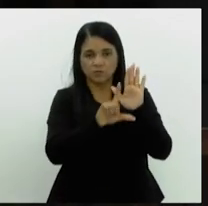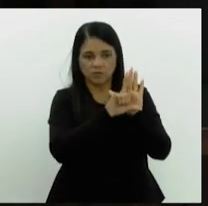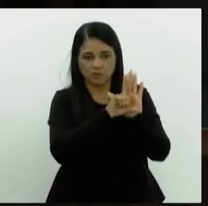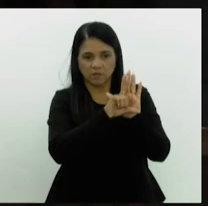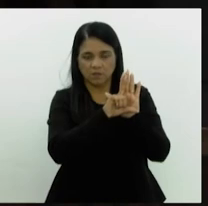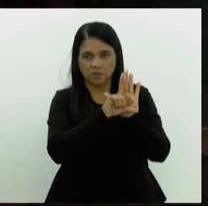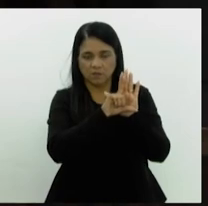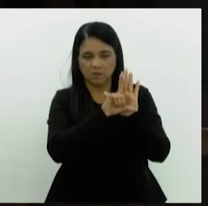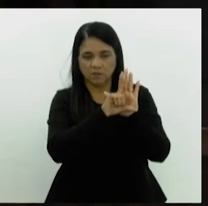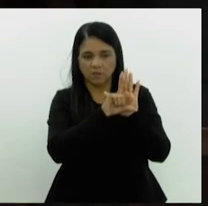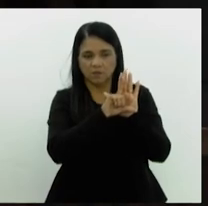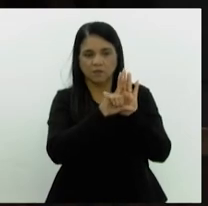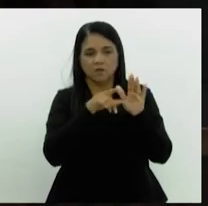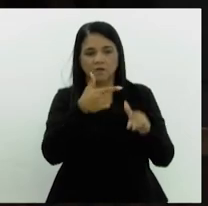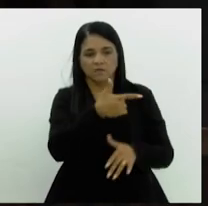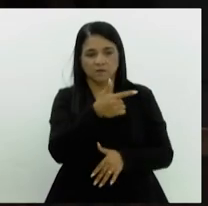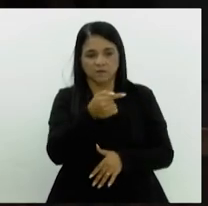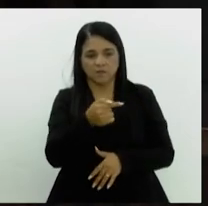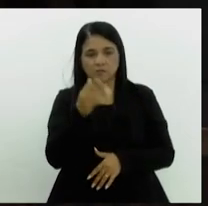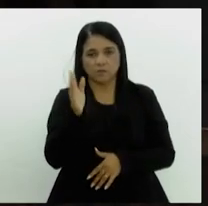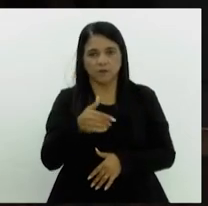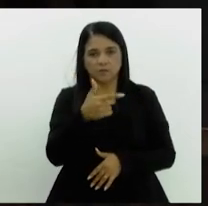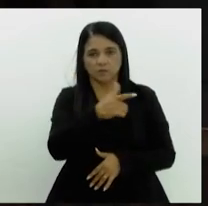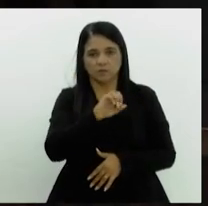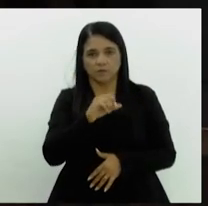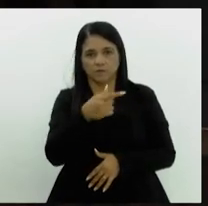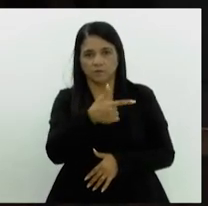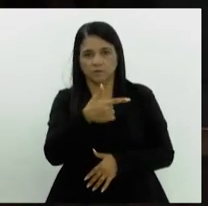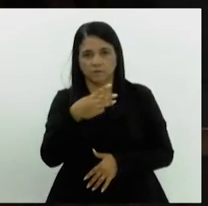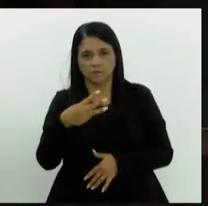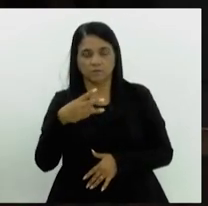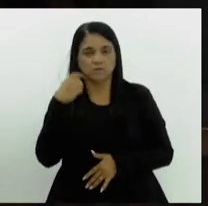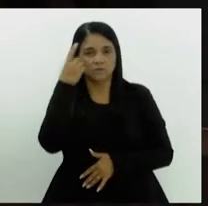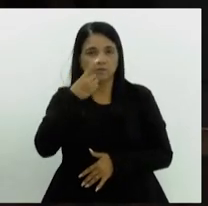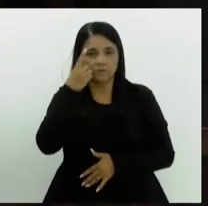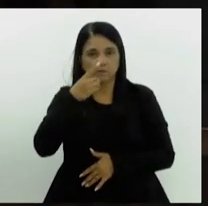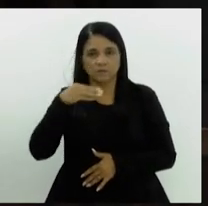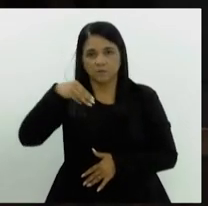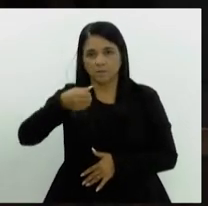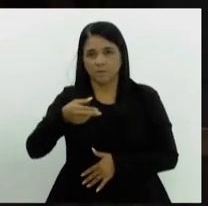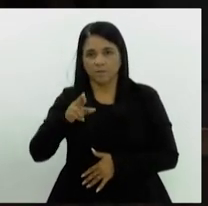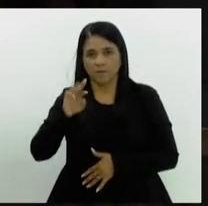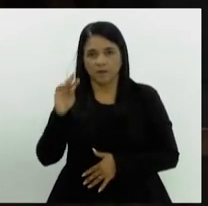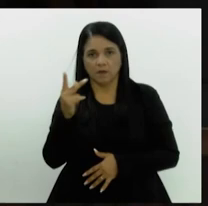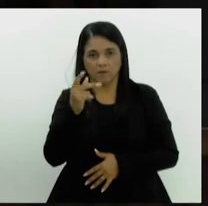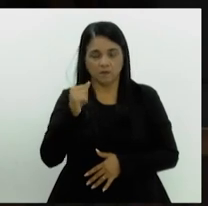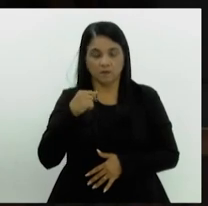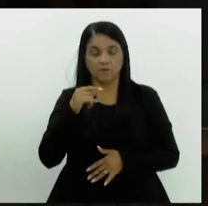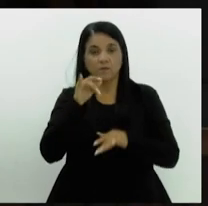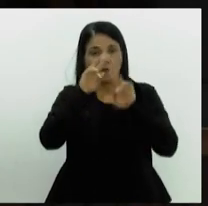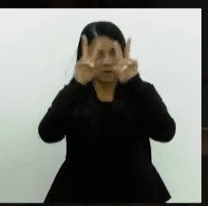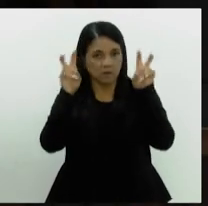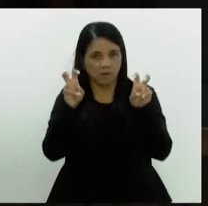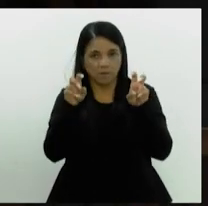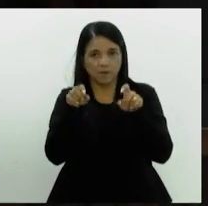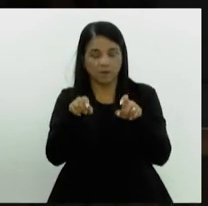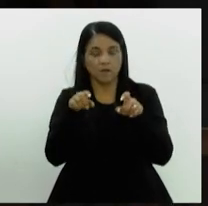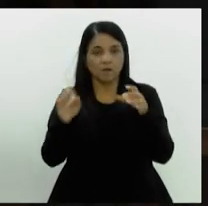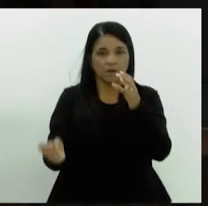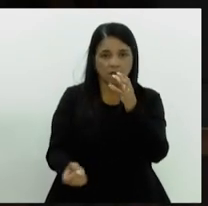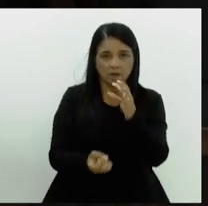Anuncio projetos de lei nº 27, barra 2023, de autoria do deputado da Marta Rocha, que dispõe sobre a criação